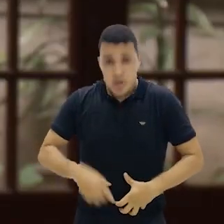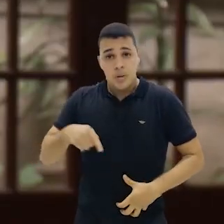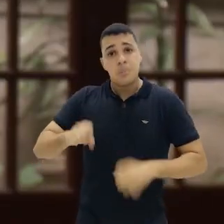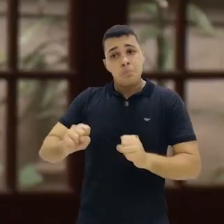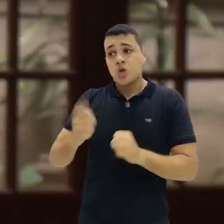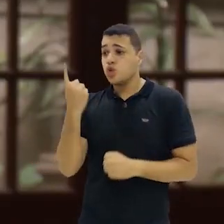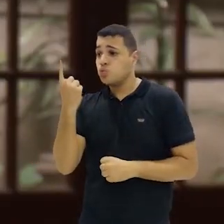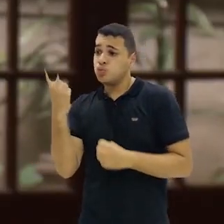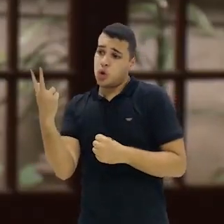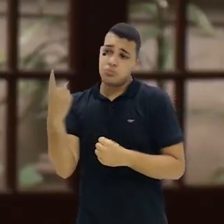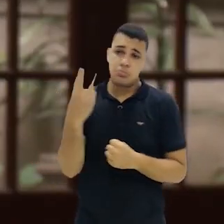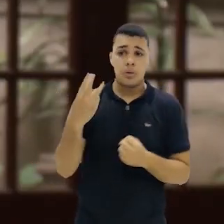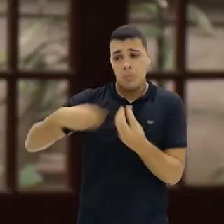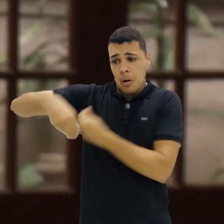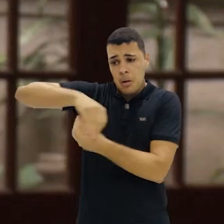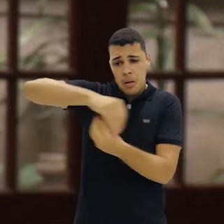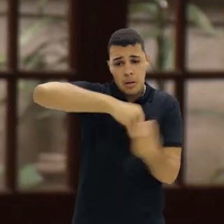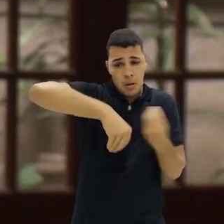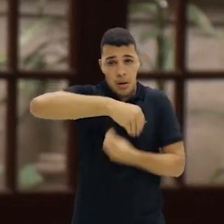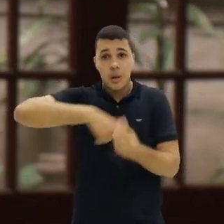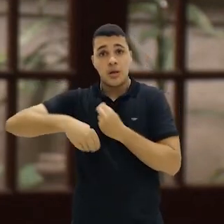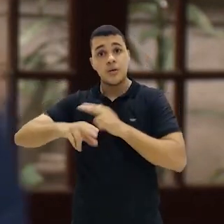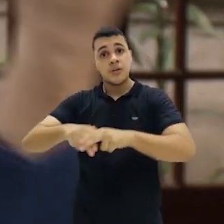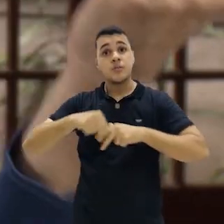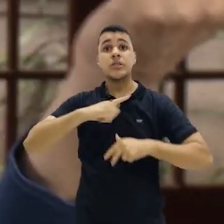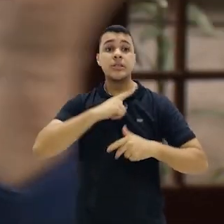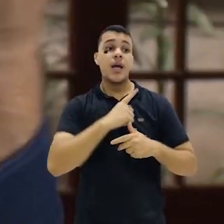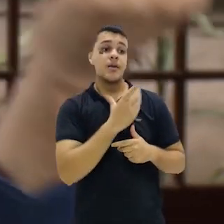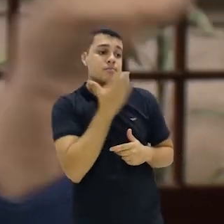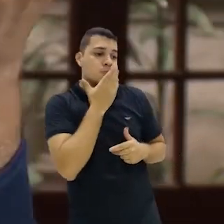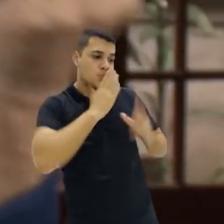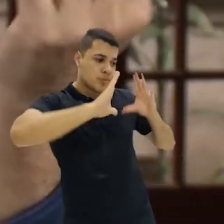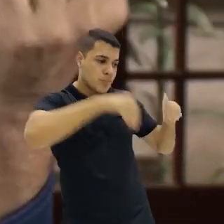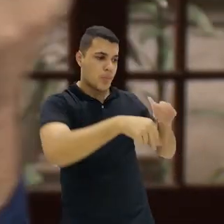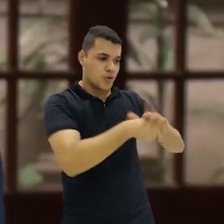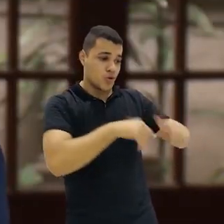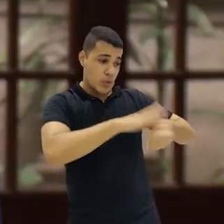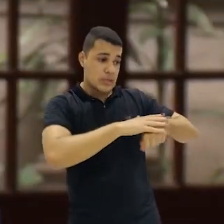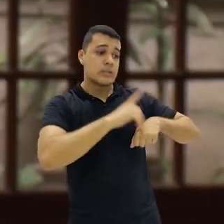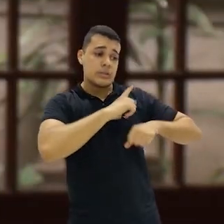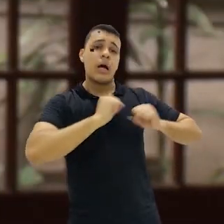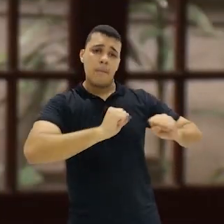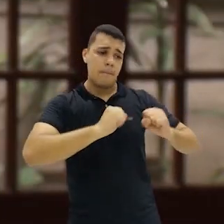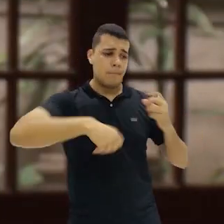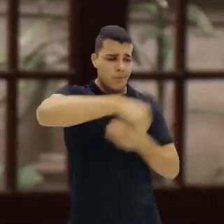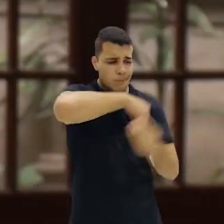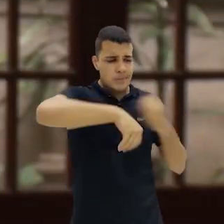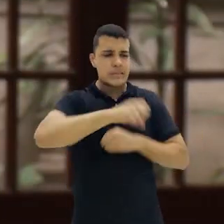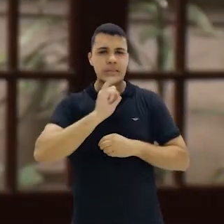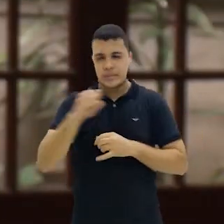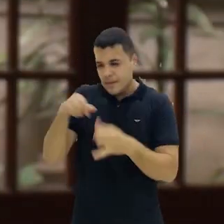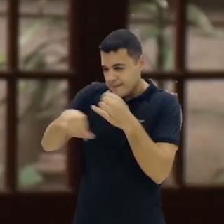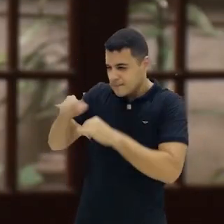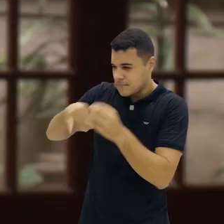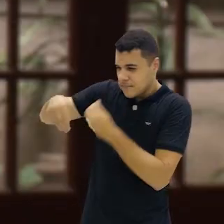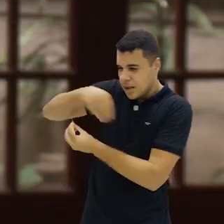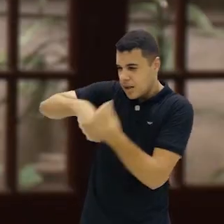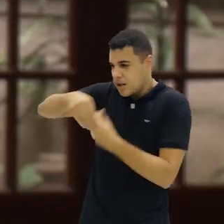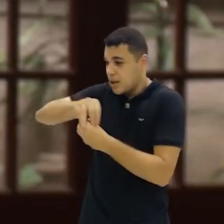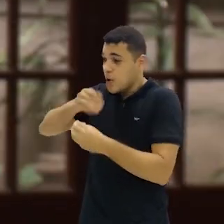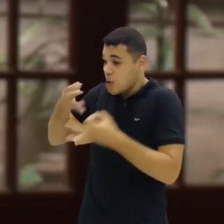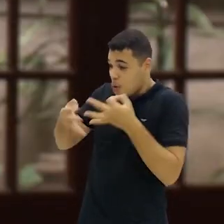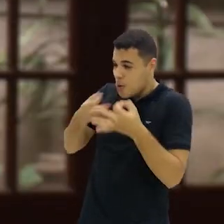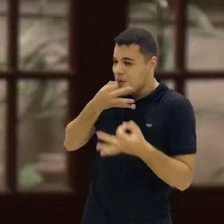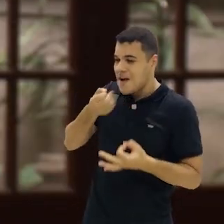para algumas situações, se a combinação dos tratamentos é superior aos tratamentos individualizados e isolados.